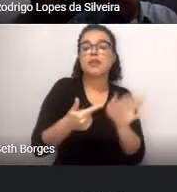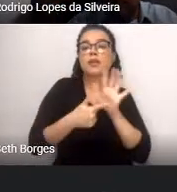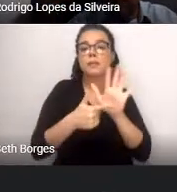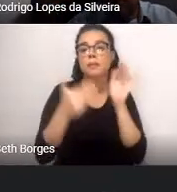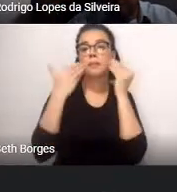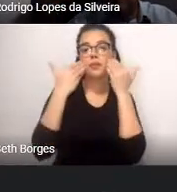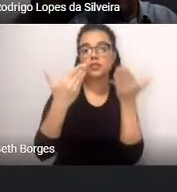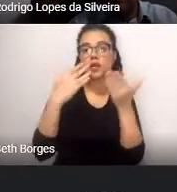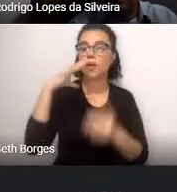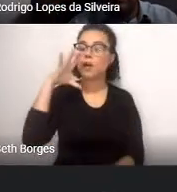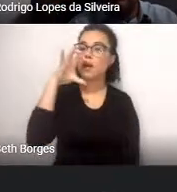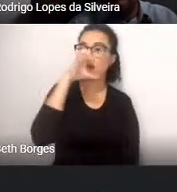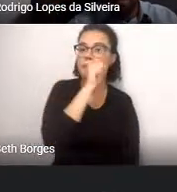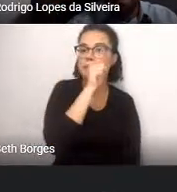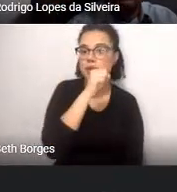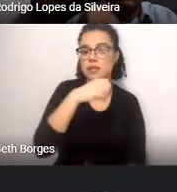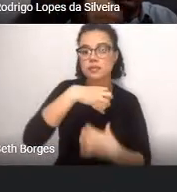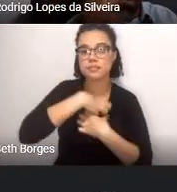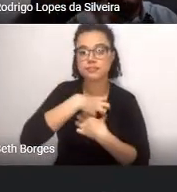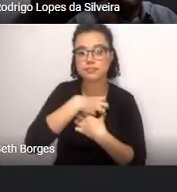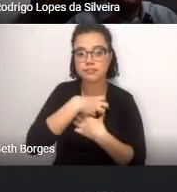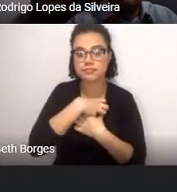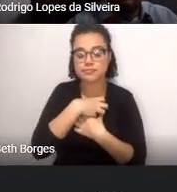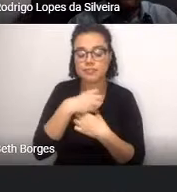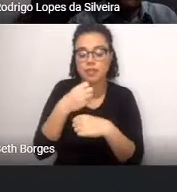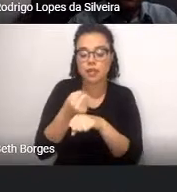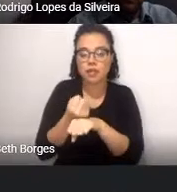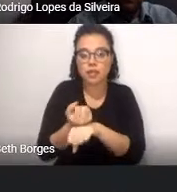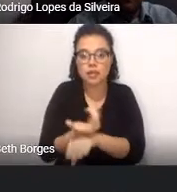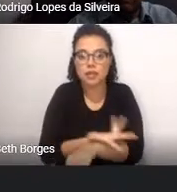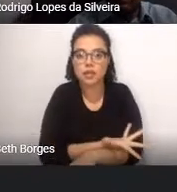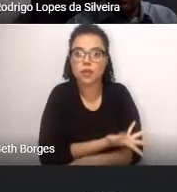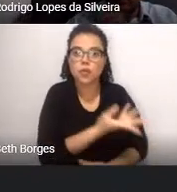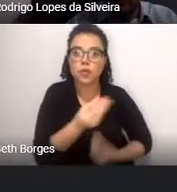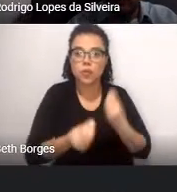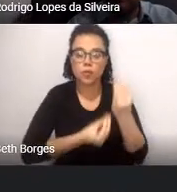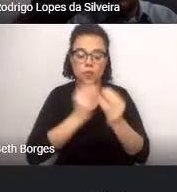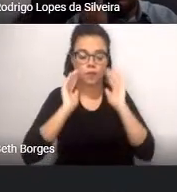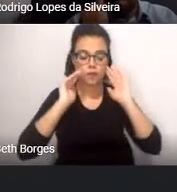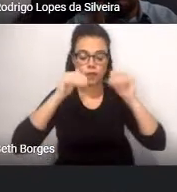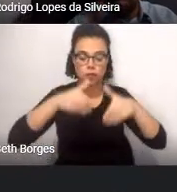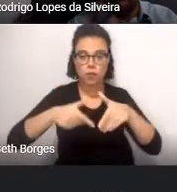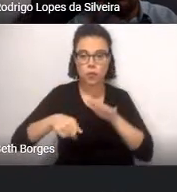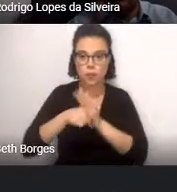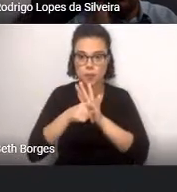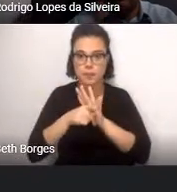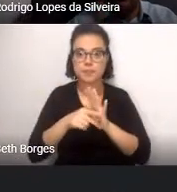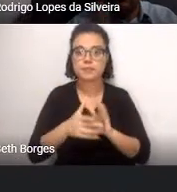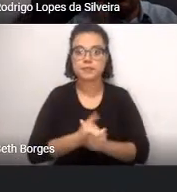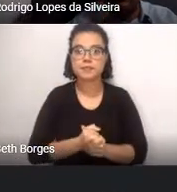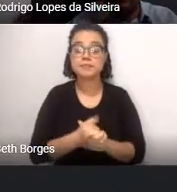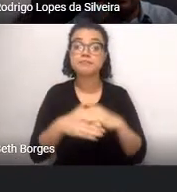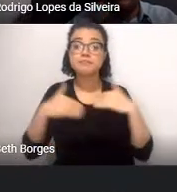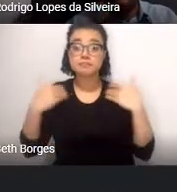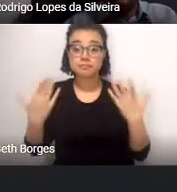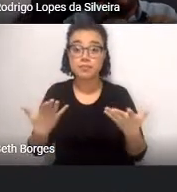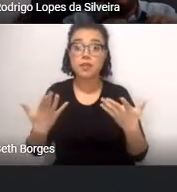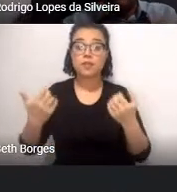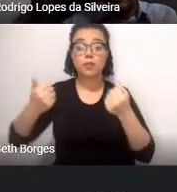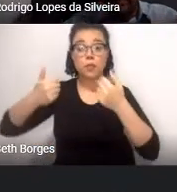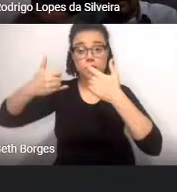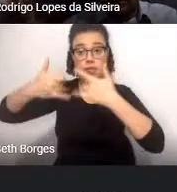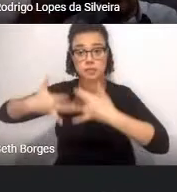essa sensação, tá? Dentro de uma forma mais específica. Como eu disse, eu vou falar um pouquinho